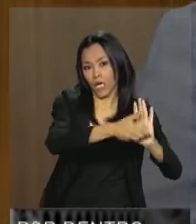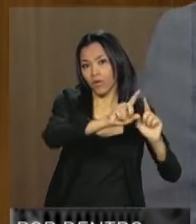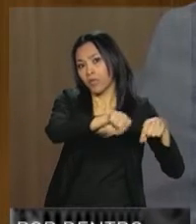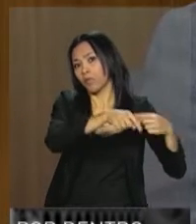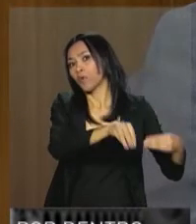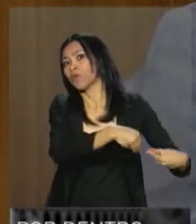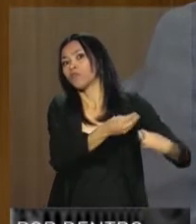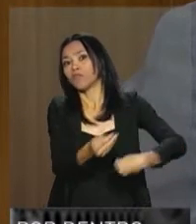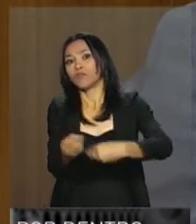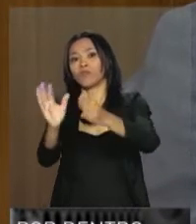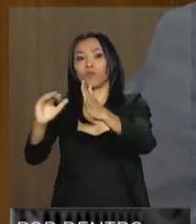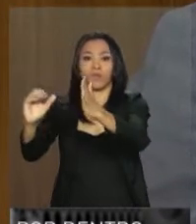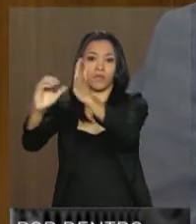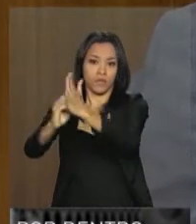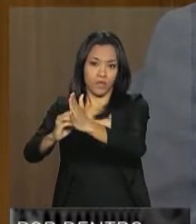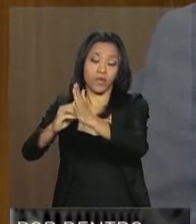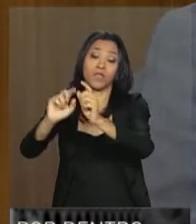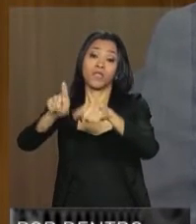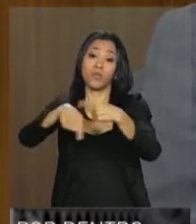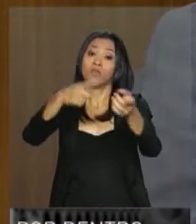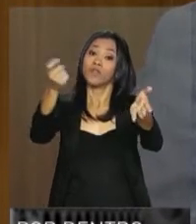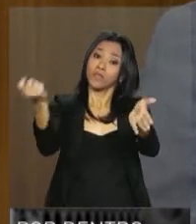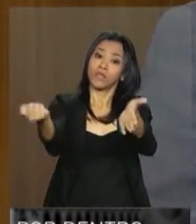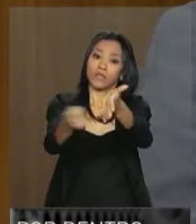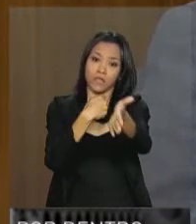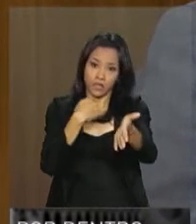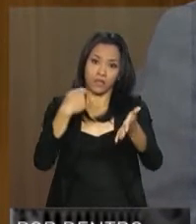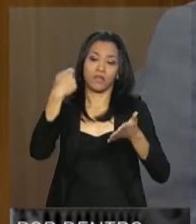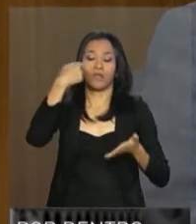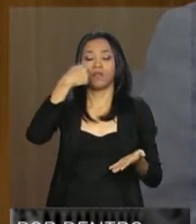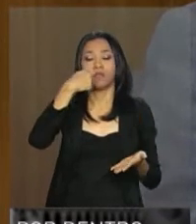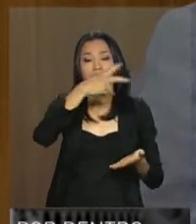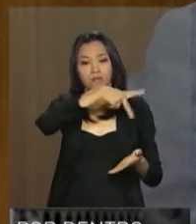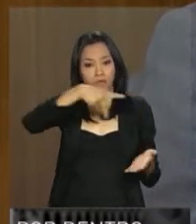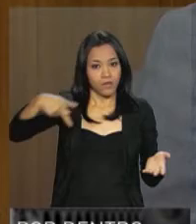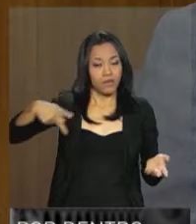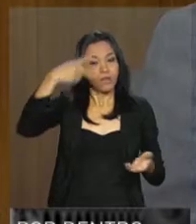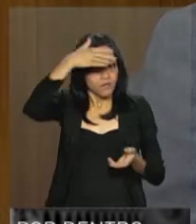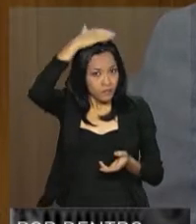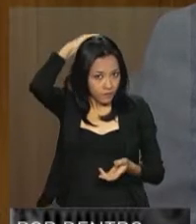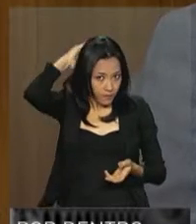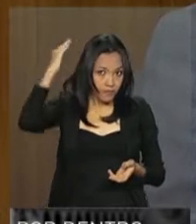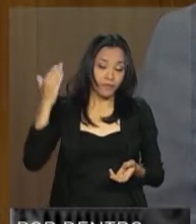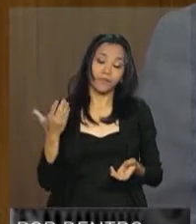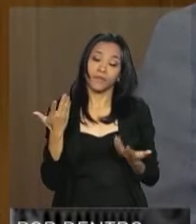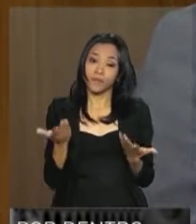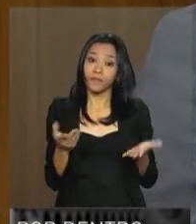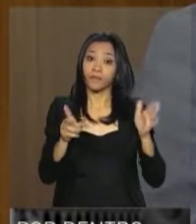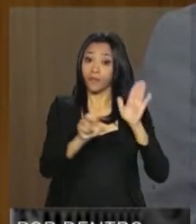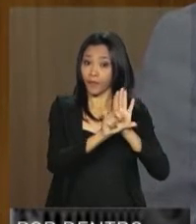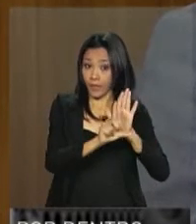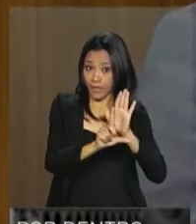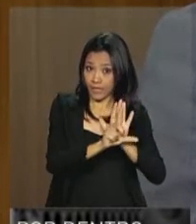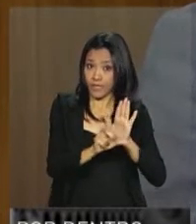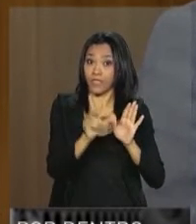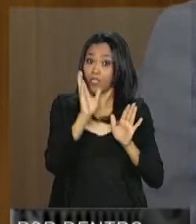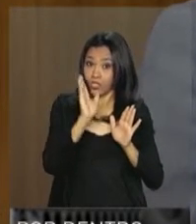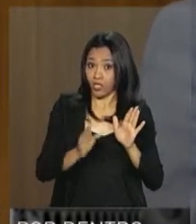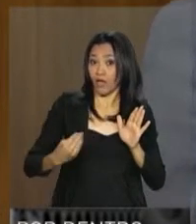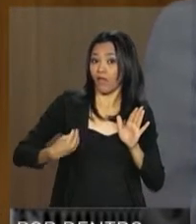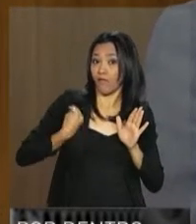federal e foi sancionada pelo ao presidente da república a legislação ela está em vigor